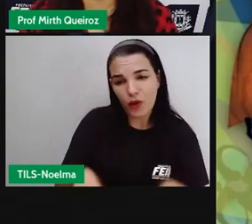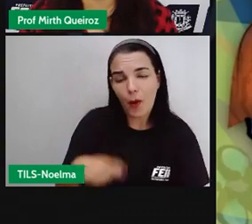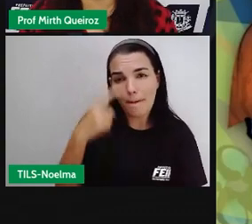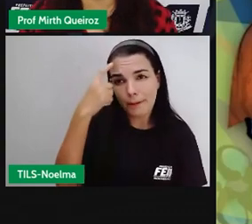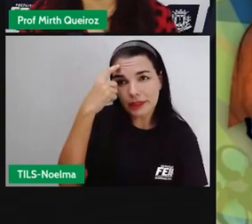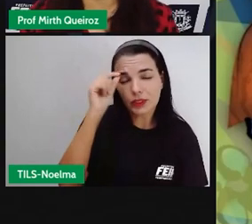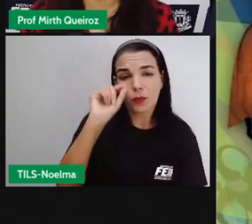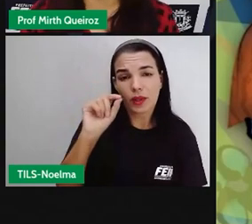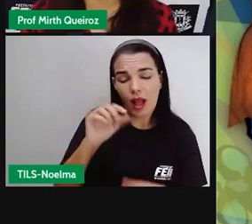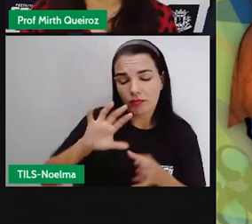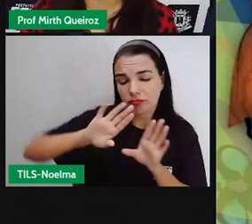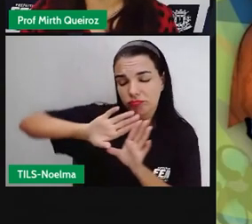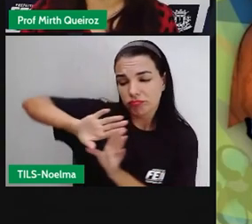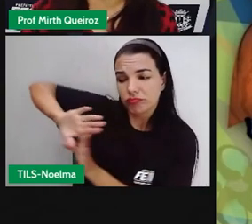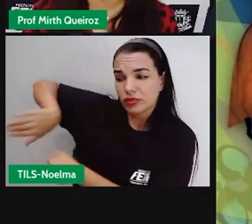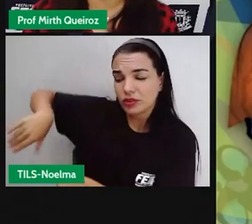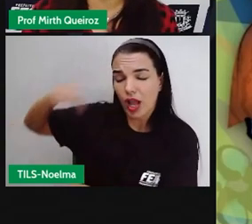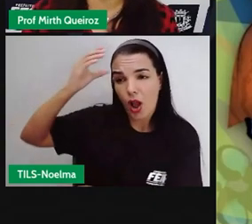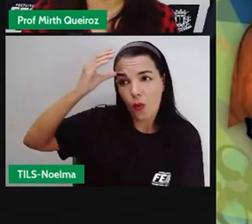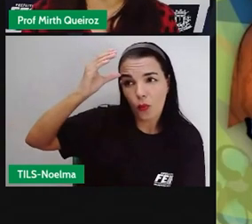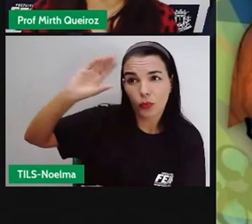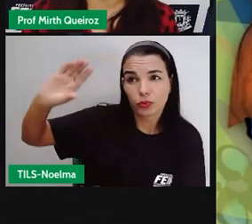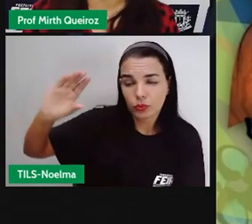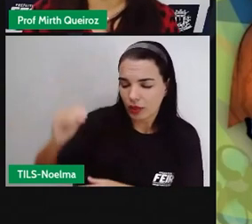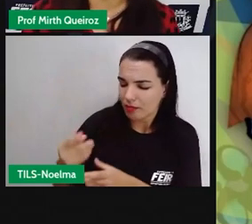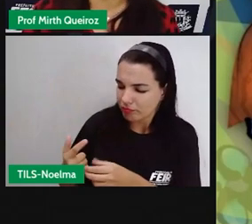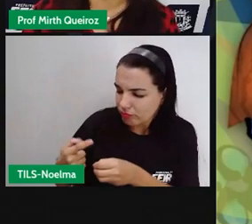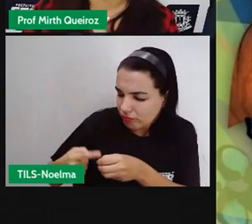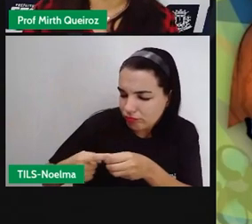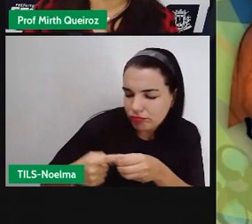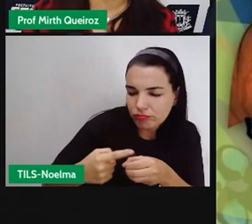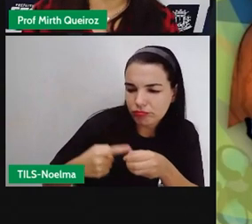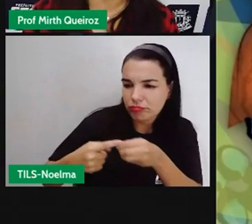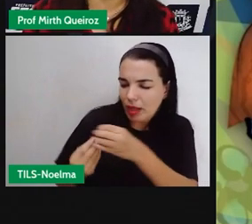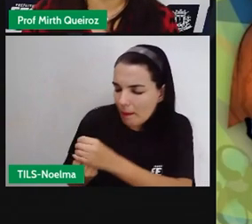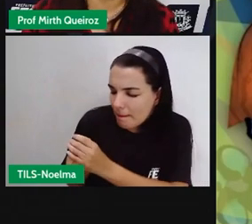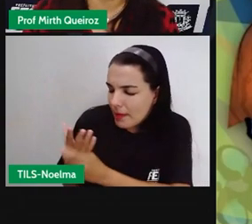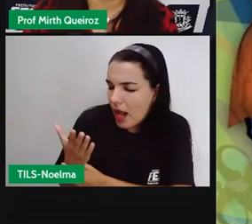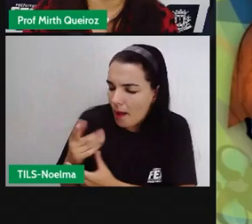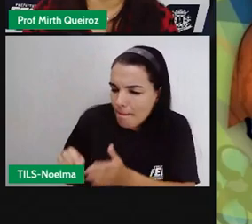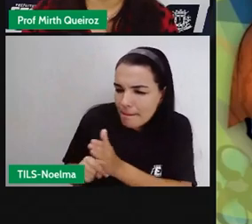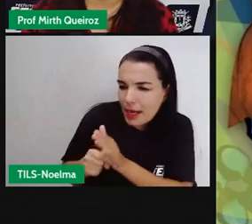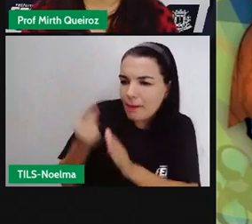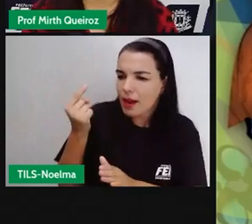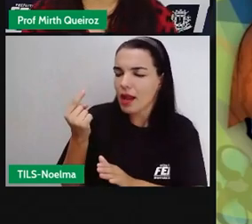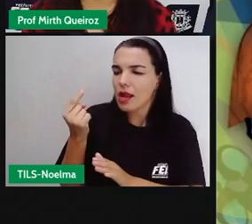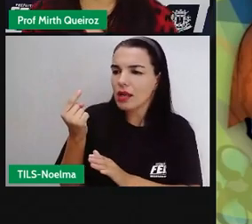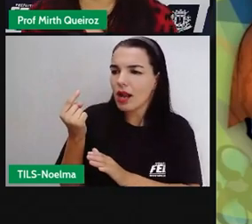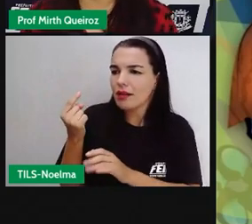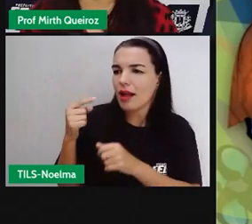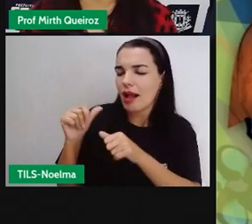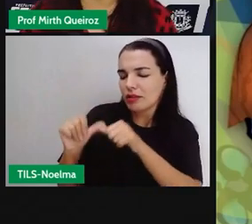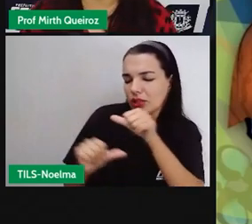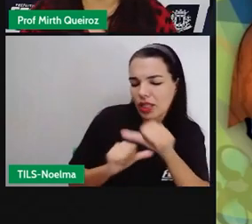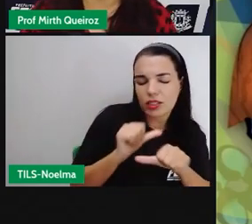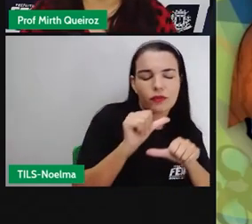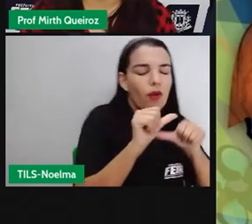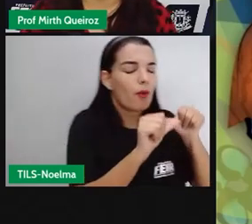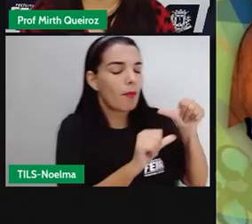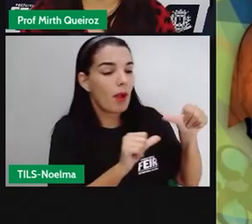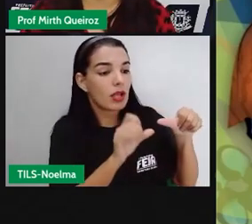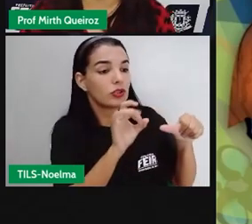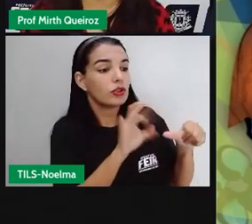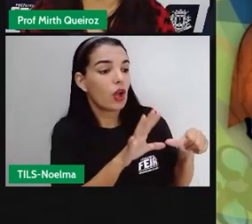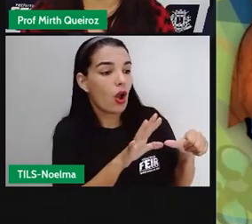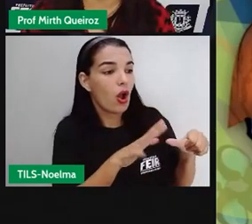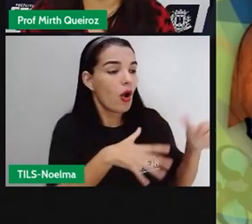de se ter aquele tipo de cultura, que era uma cultura raiz, que é uma cultura bastante antiga, né, tradicional, para passar e atender